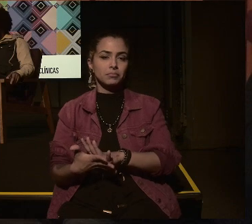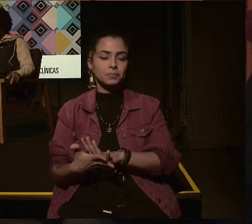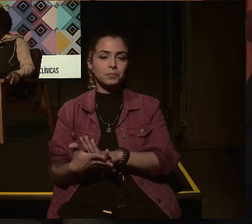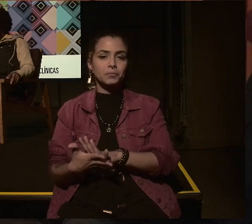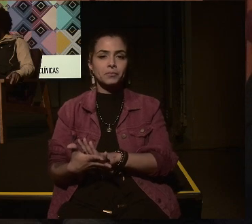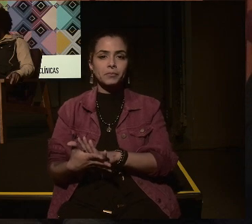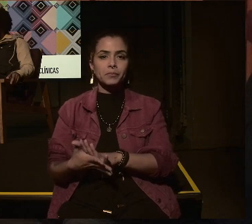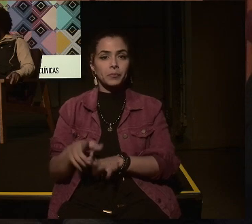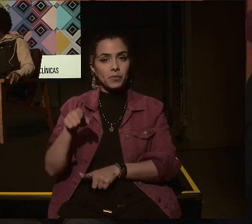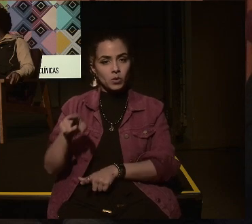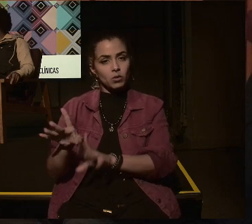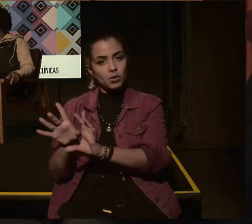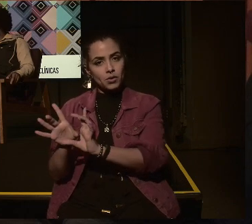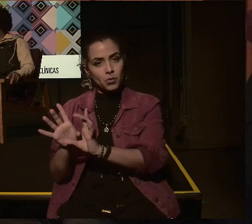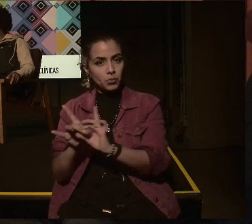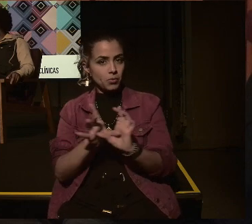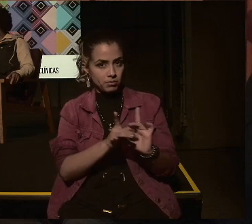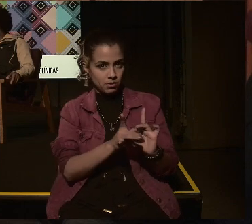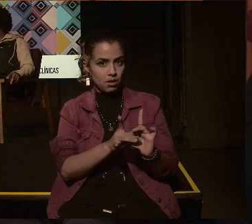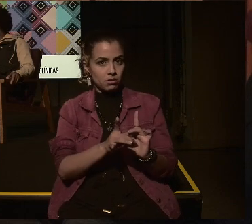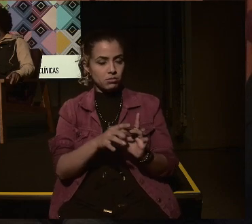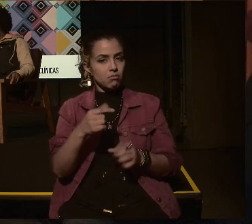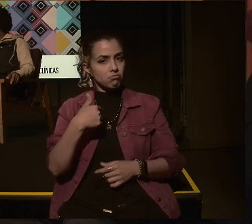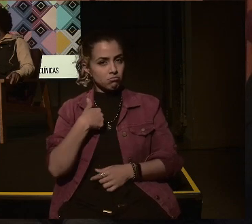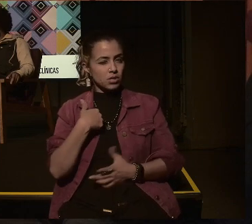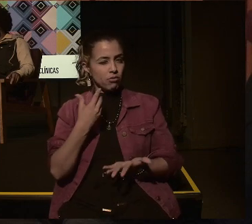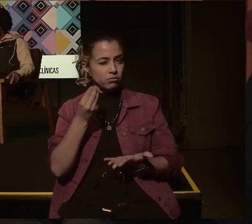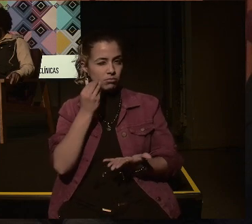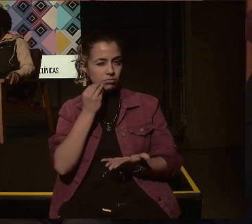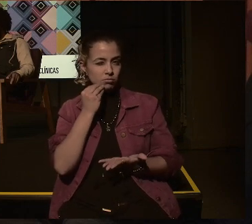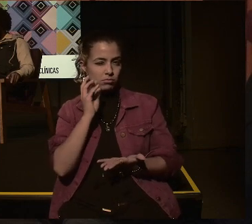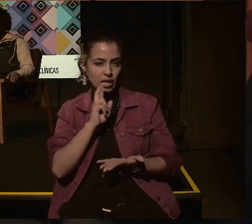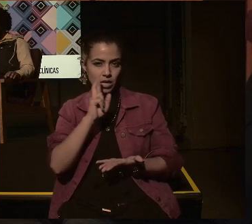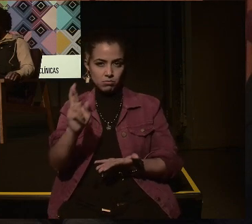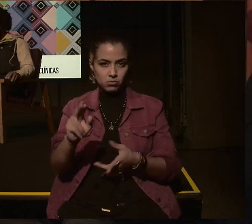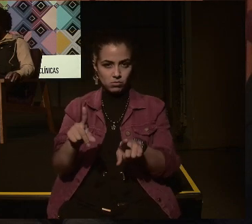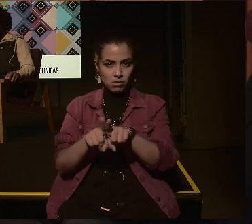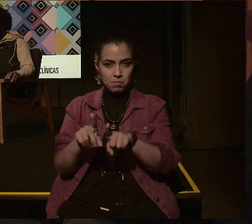E nessa direção que eu vou respondendo um pouco a Ana.